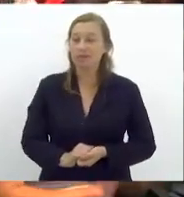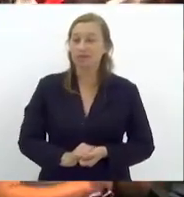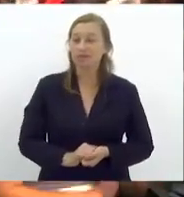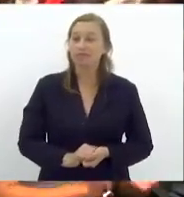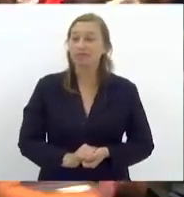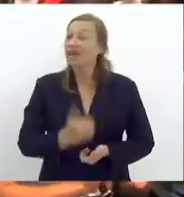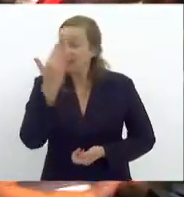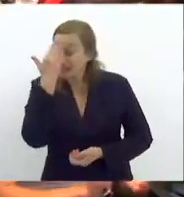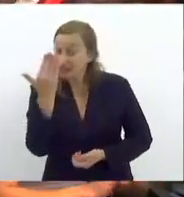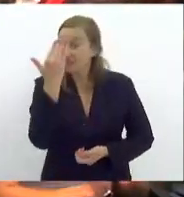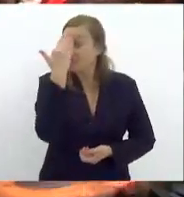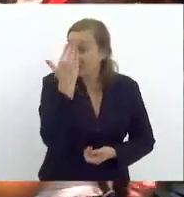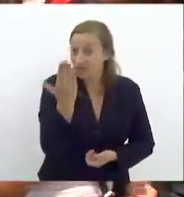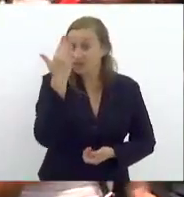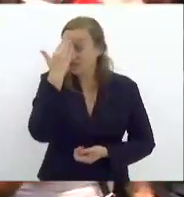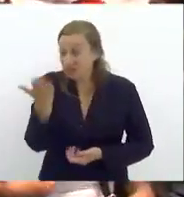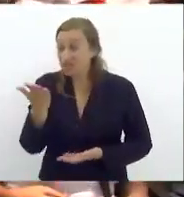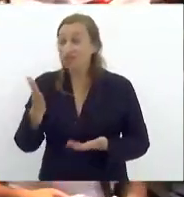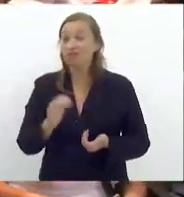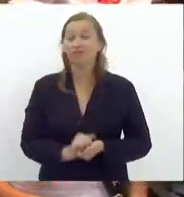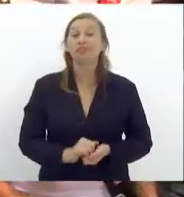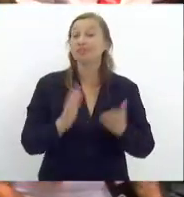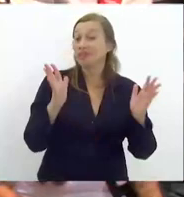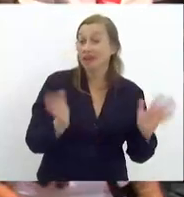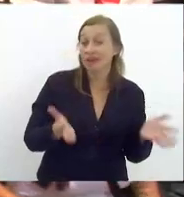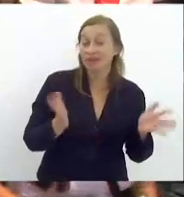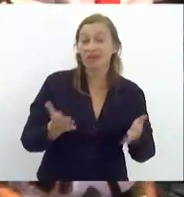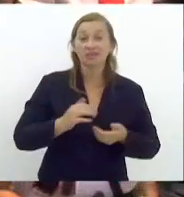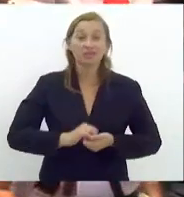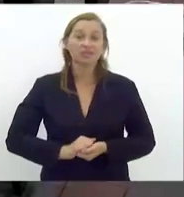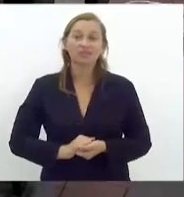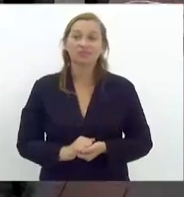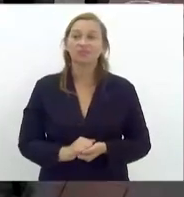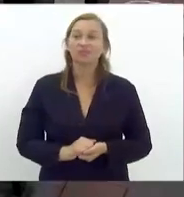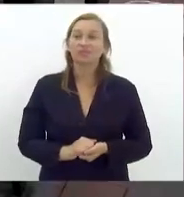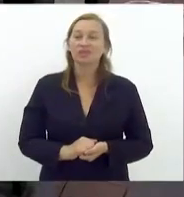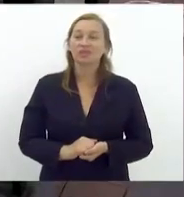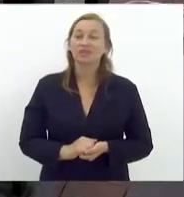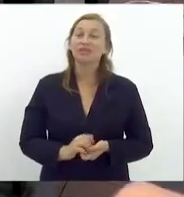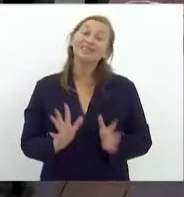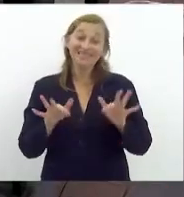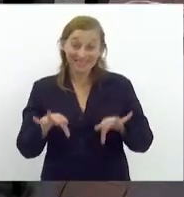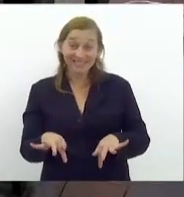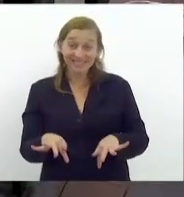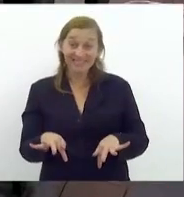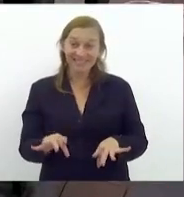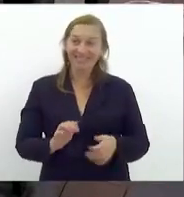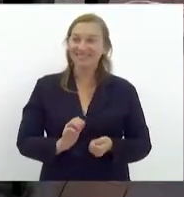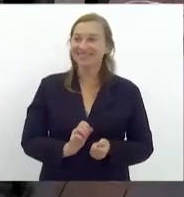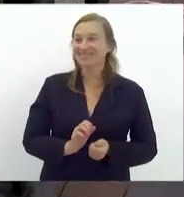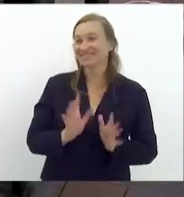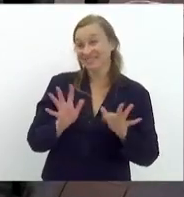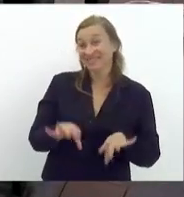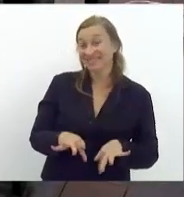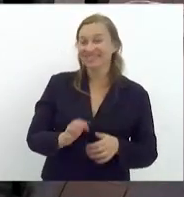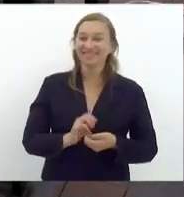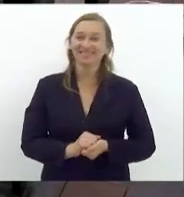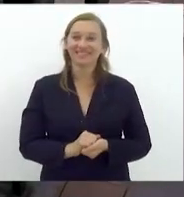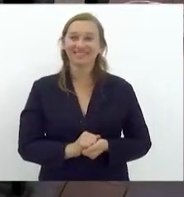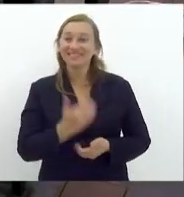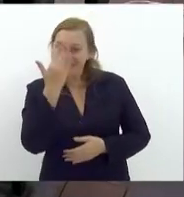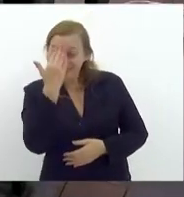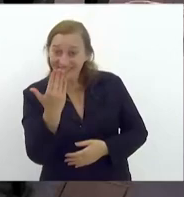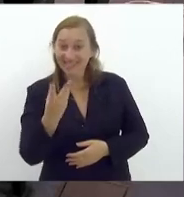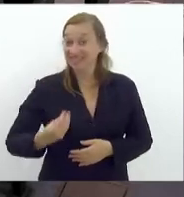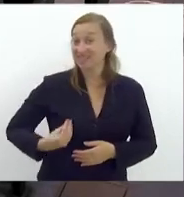gratidão gratidão agora pra gente vai tá chegando ao fim né pra gente encerrar é quero